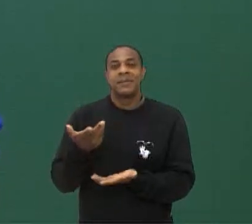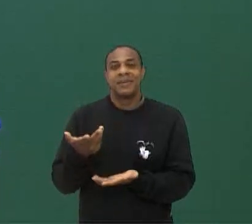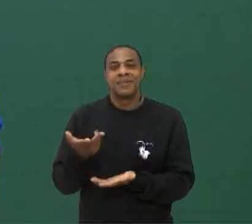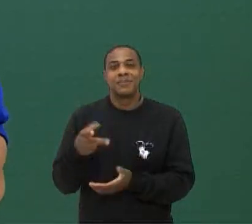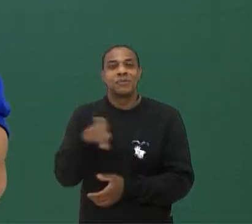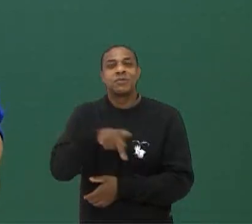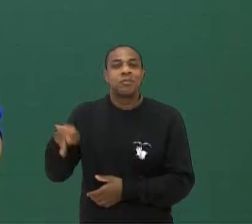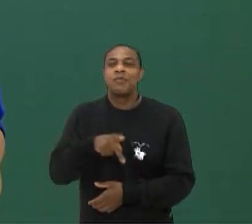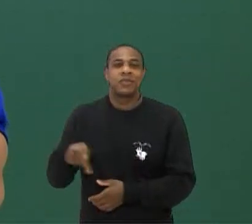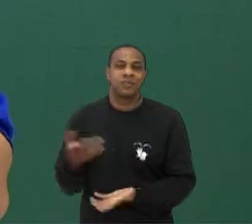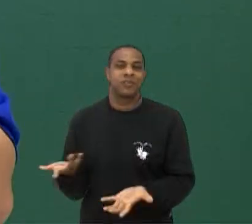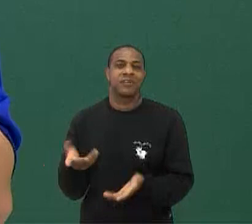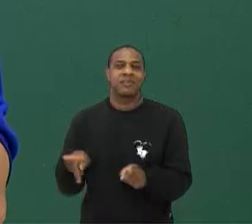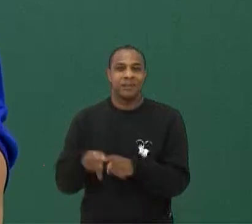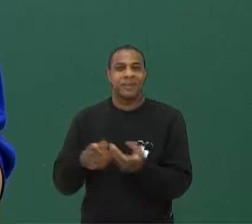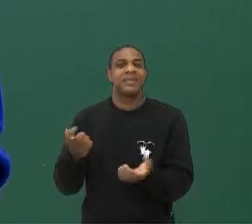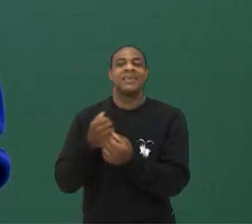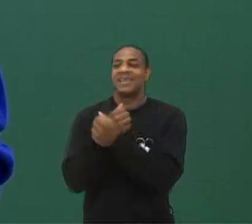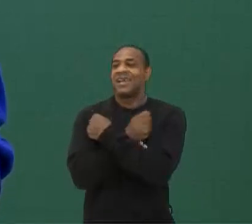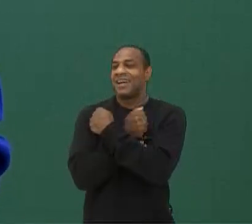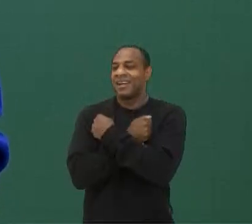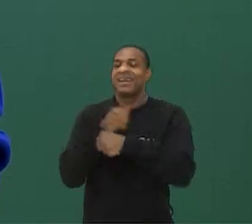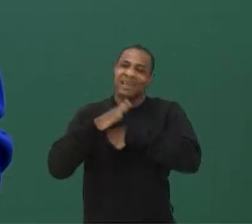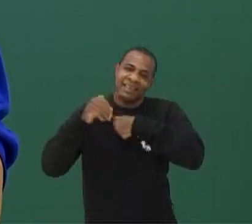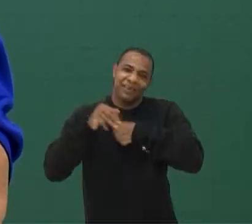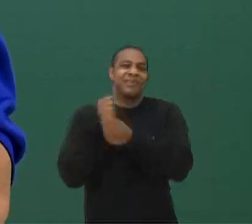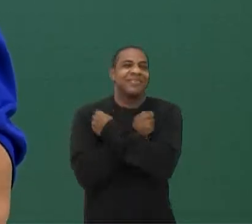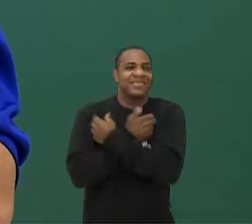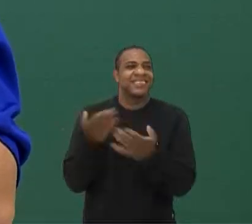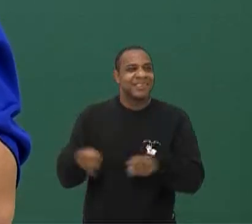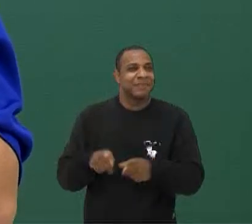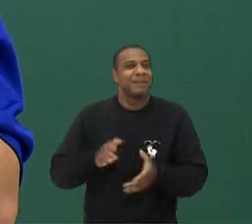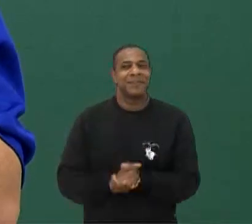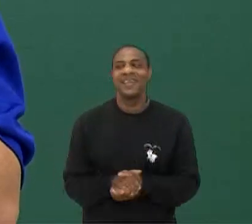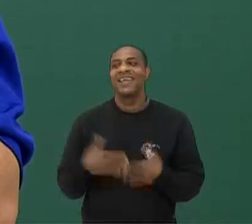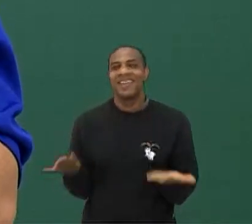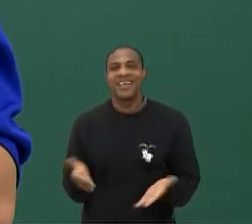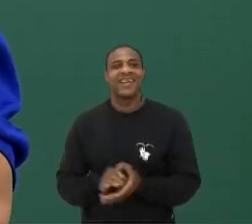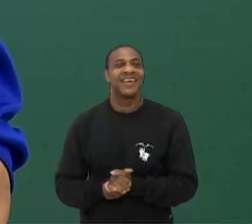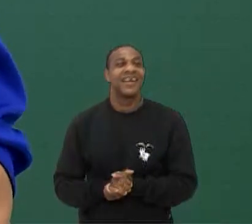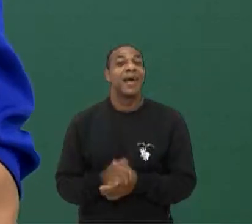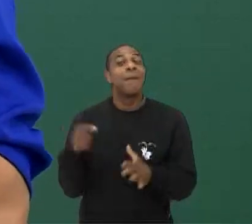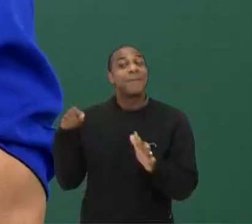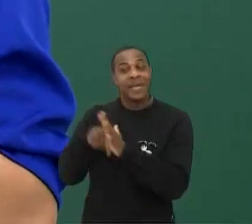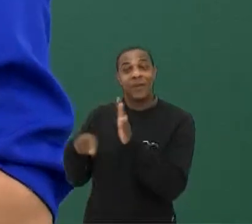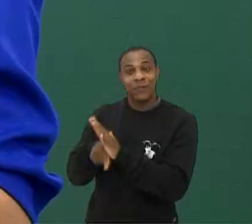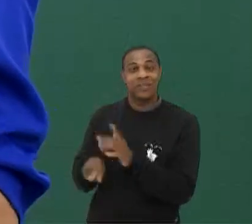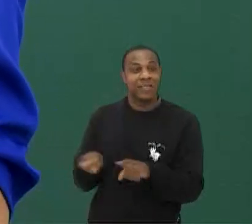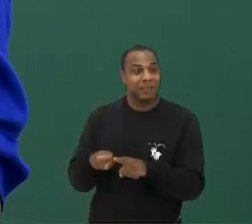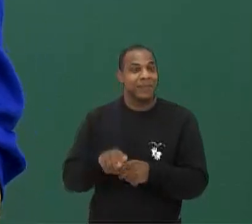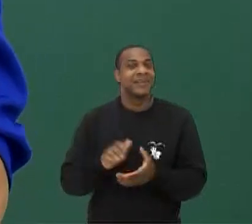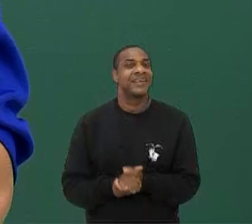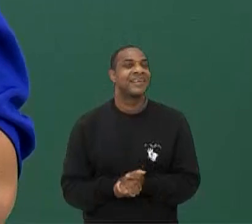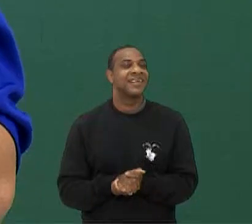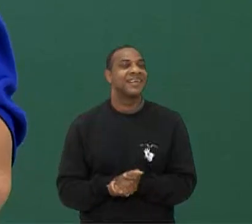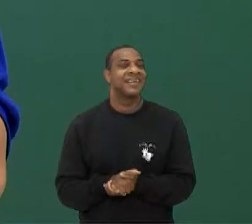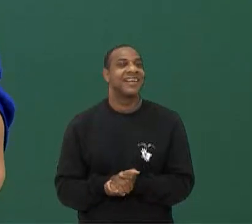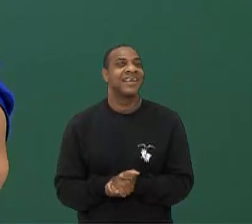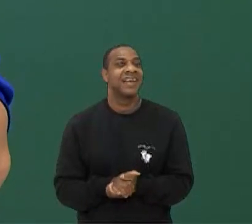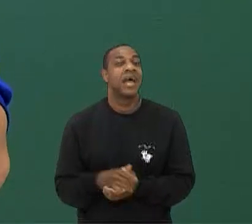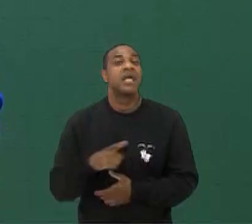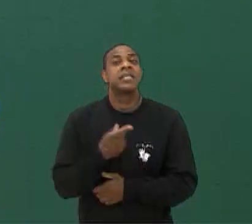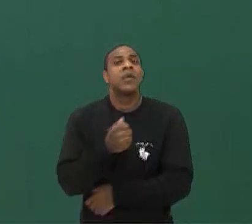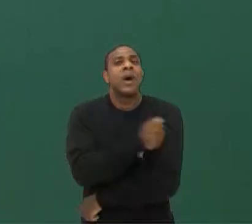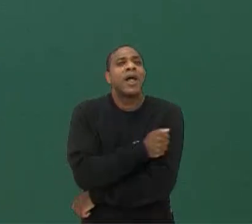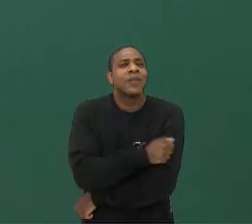nosso colégio. Isso aí, galera, tamo juntos, professores também. Ainda, uma pergunta pra gente. Tem um